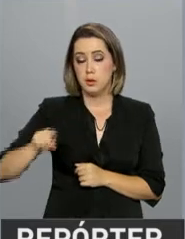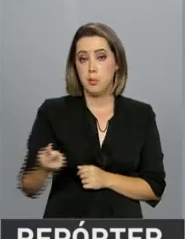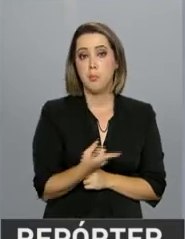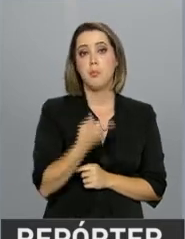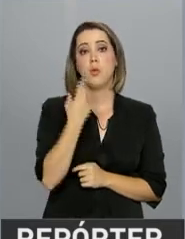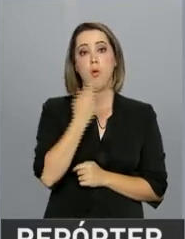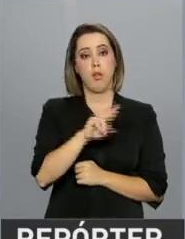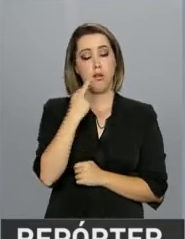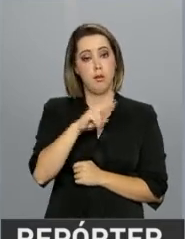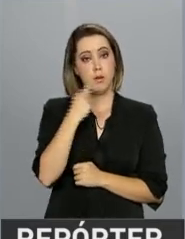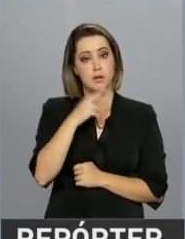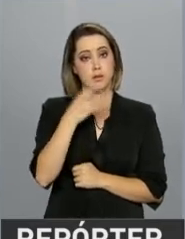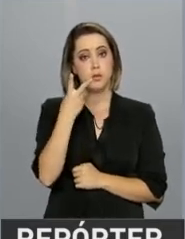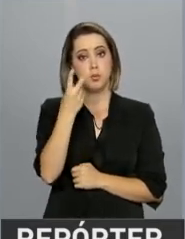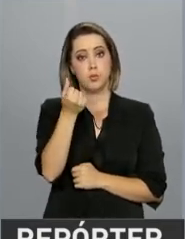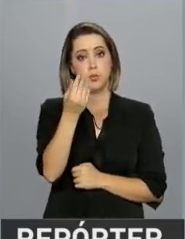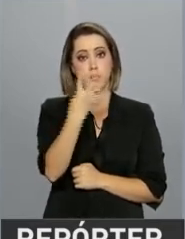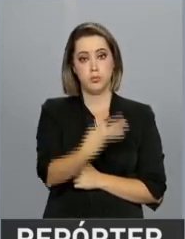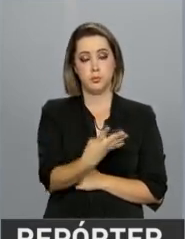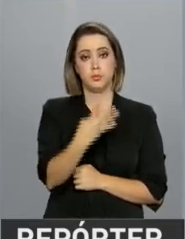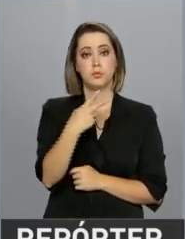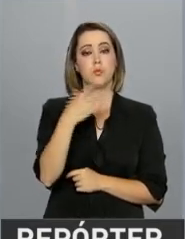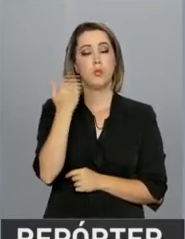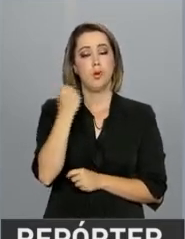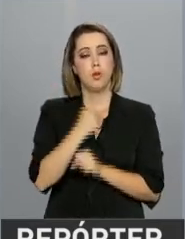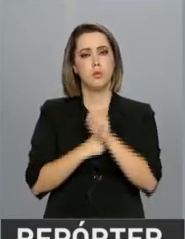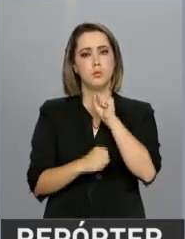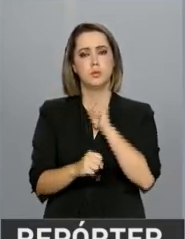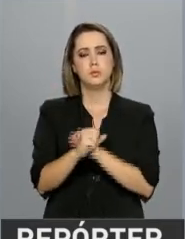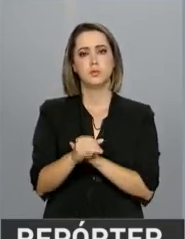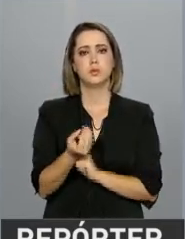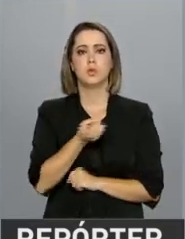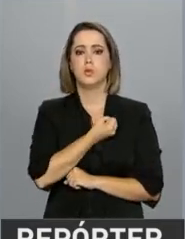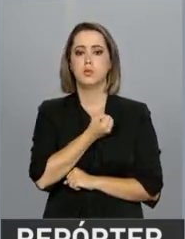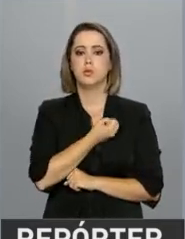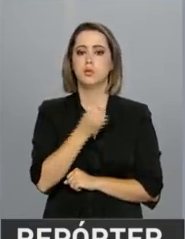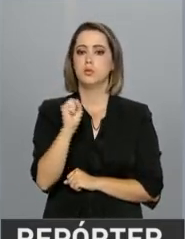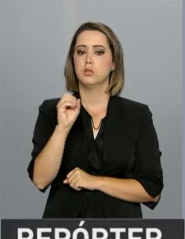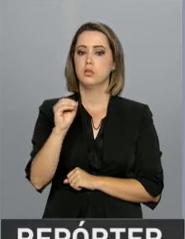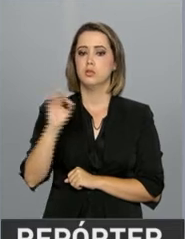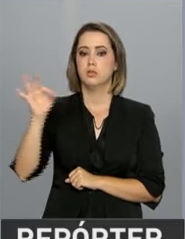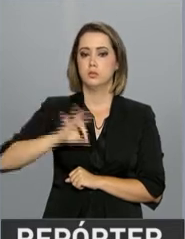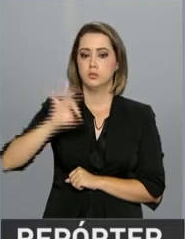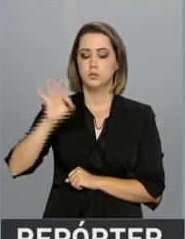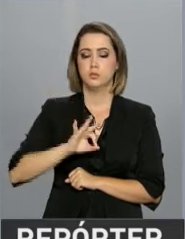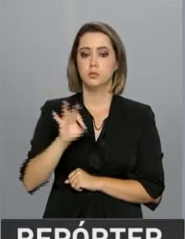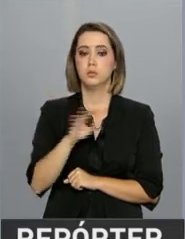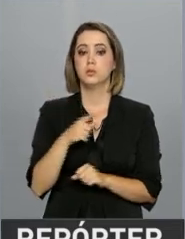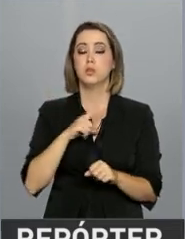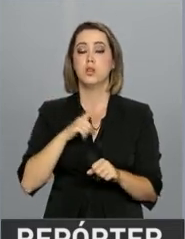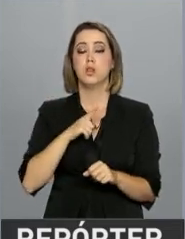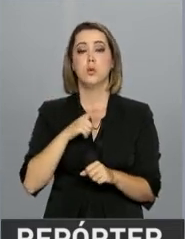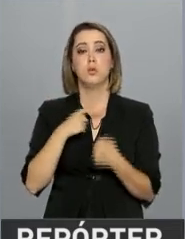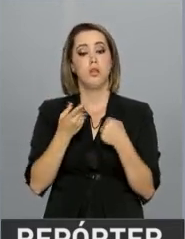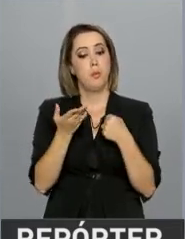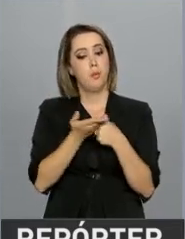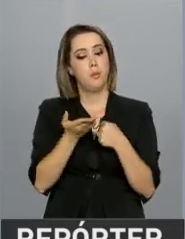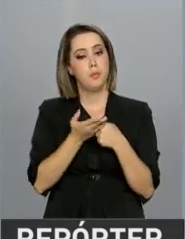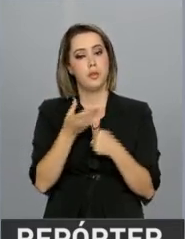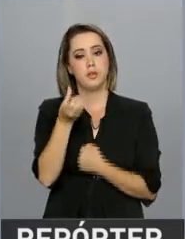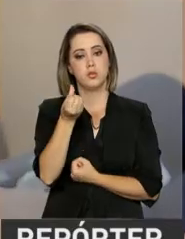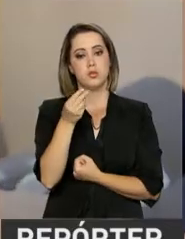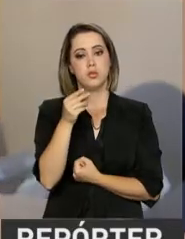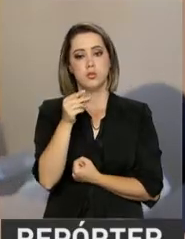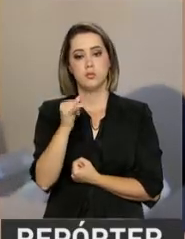2014 no ano passado o índice de resolução dos problemas foi de 80% e o tempo médio de resposta de seis